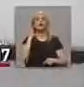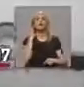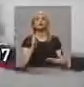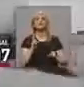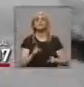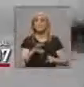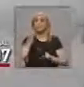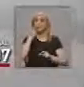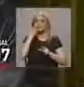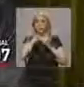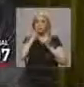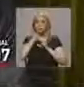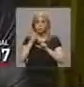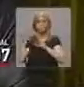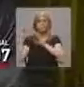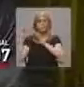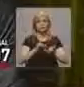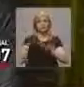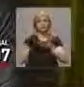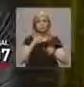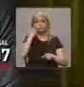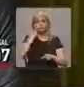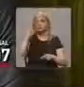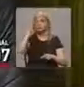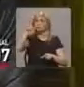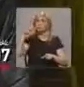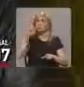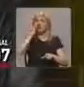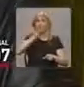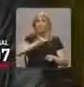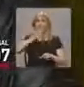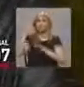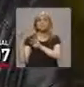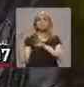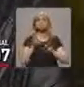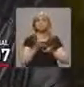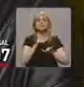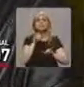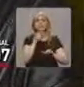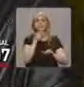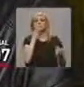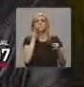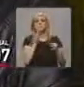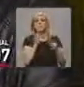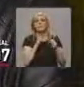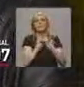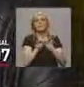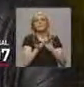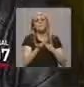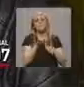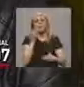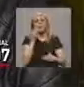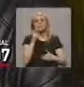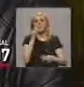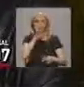com a chegada dos retornados, com as pessoas que vieram de África. Eu creio que esse foi o contributo maior de quem